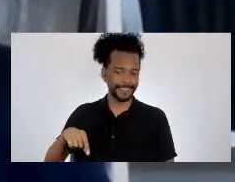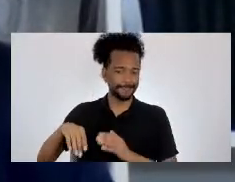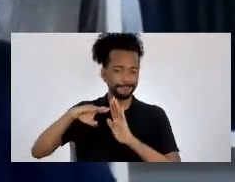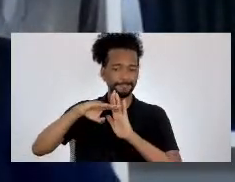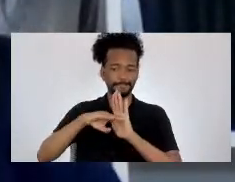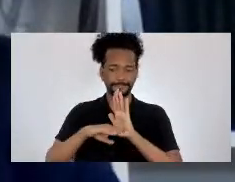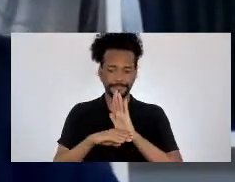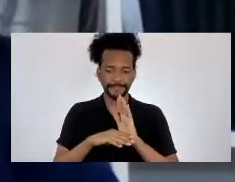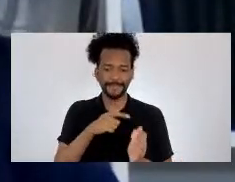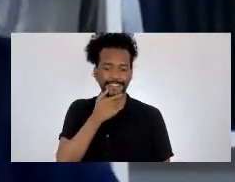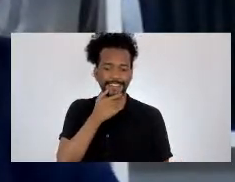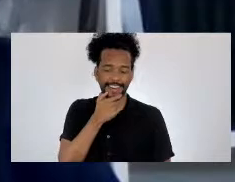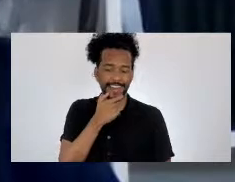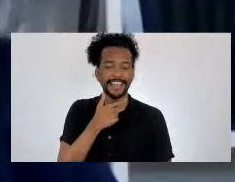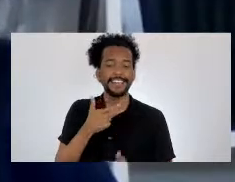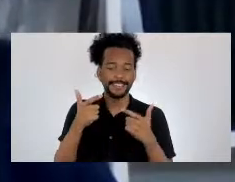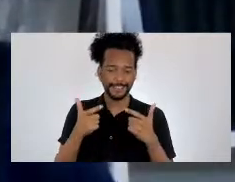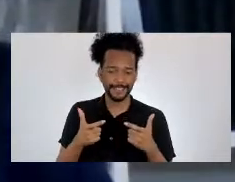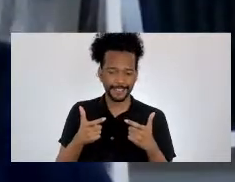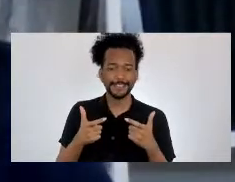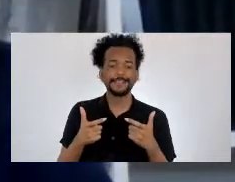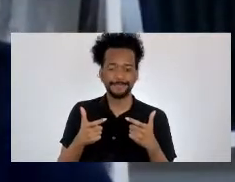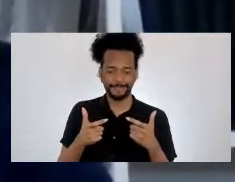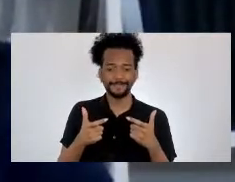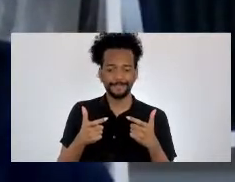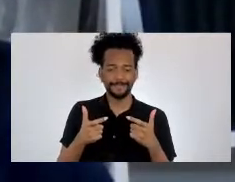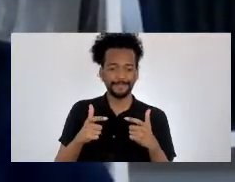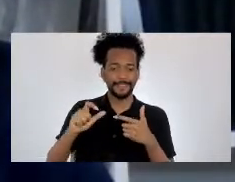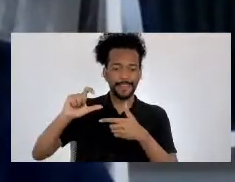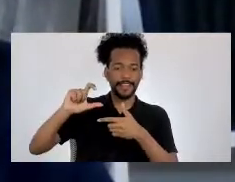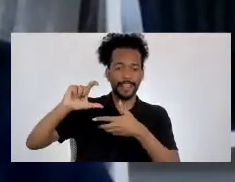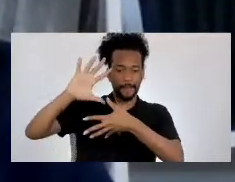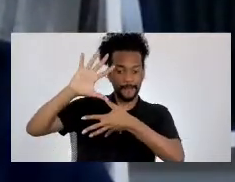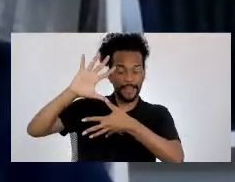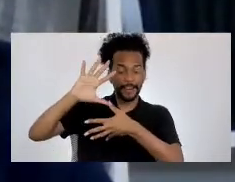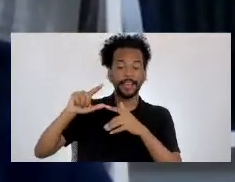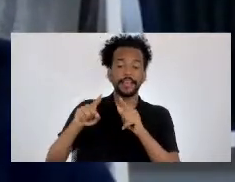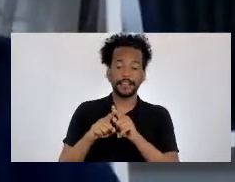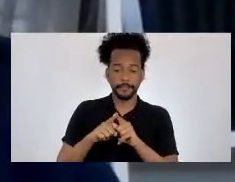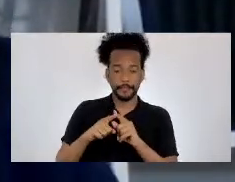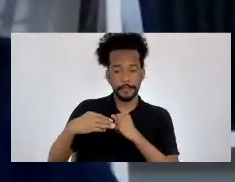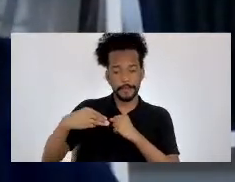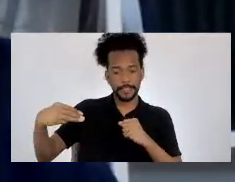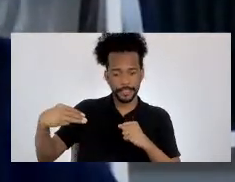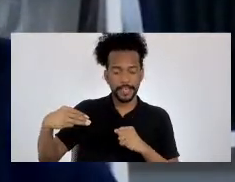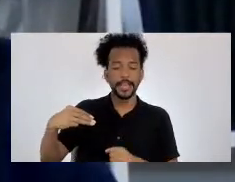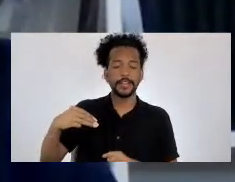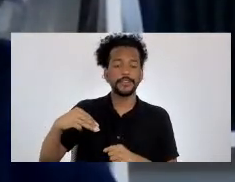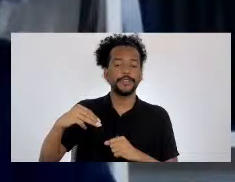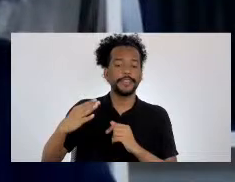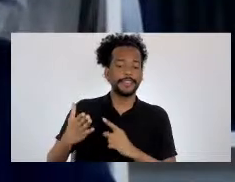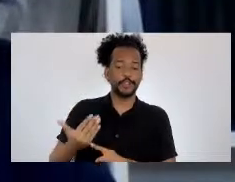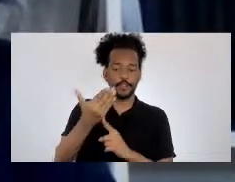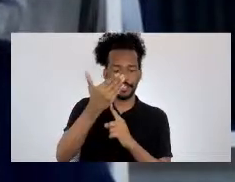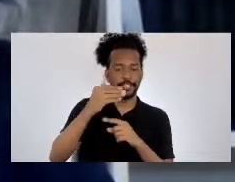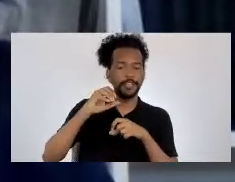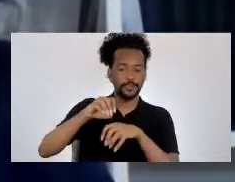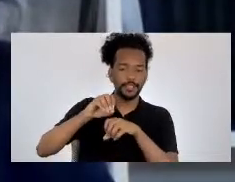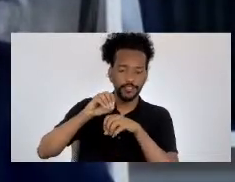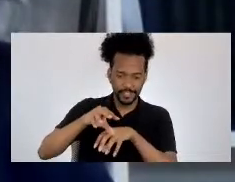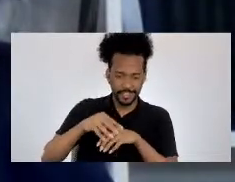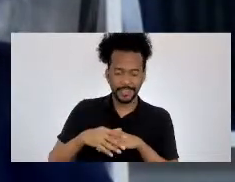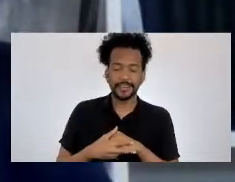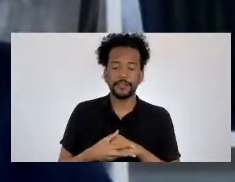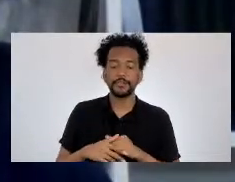Américas. Ele tem mestrado em IELTS e tecnologia educacional e ganhou prêmios por dois manuais